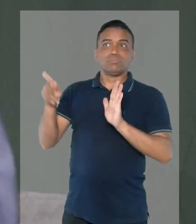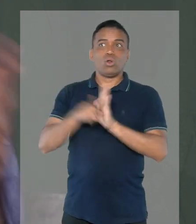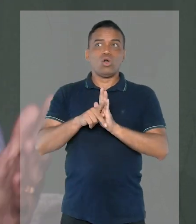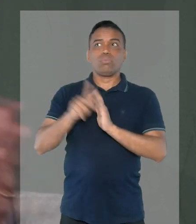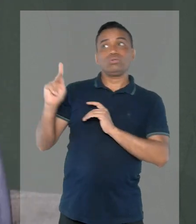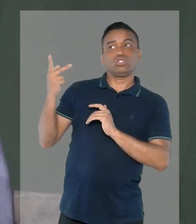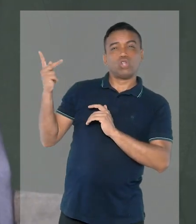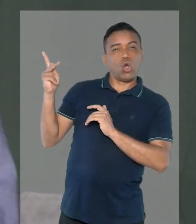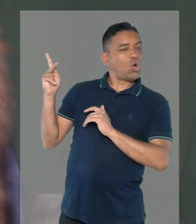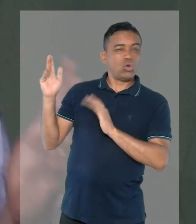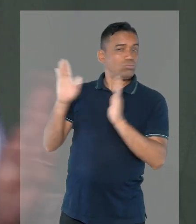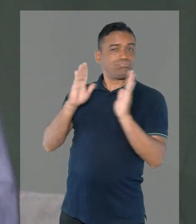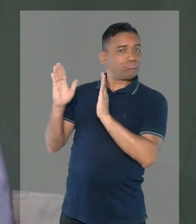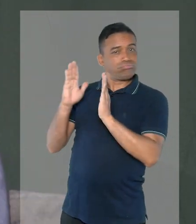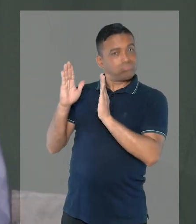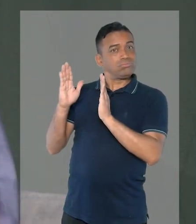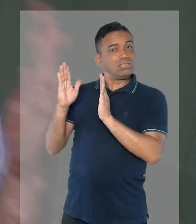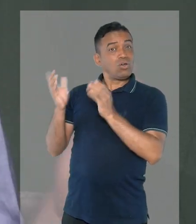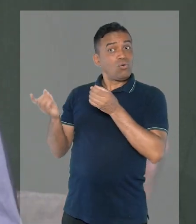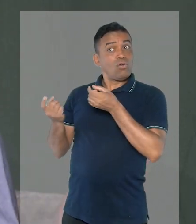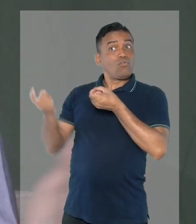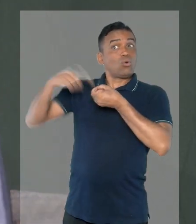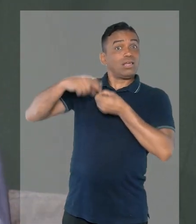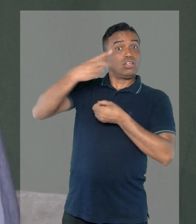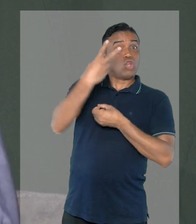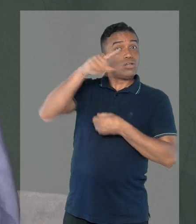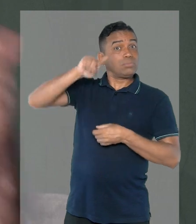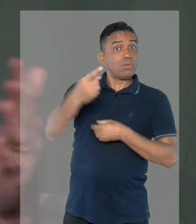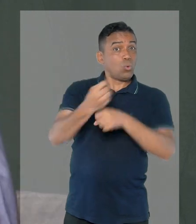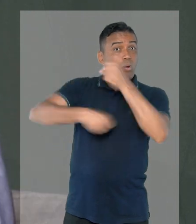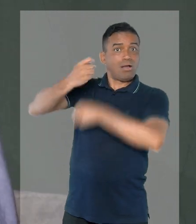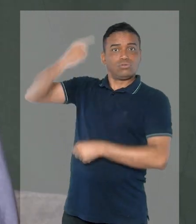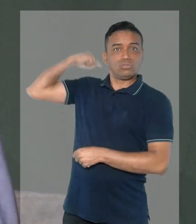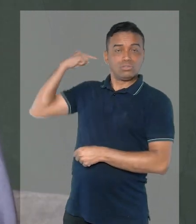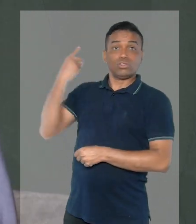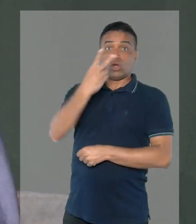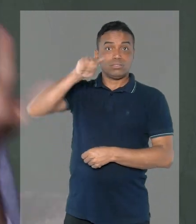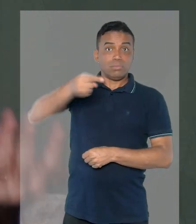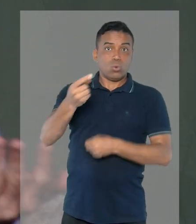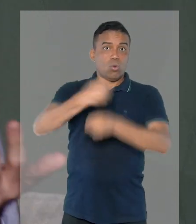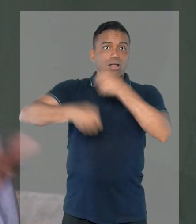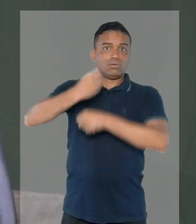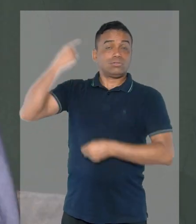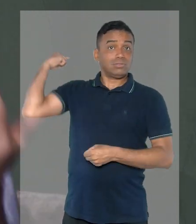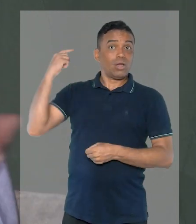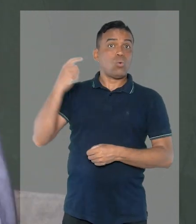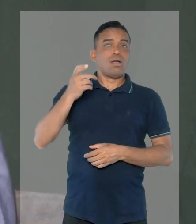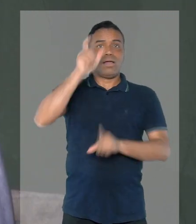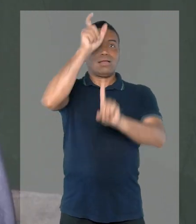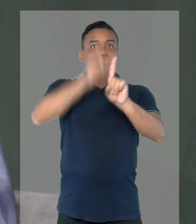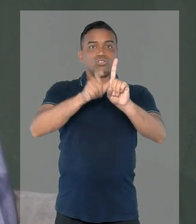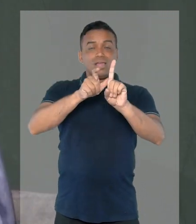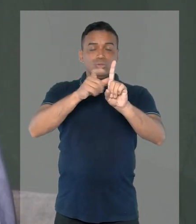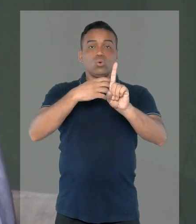arco histórico dela. Só um pouquinho. Eu voltei 2000 anos. A minha hipótese é de que o sujeito cristão,